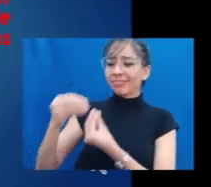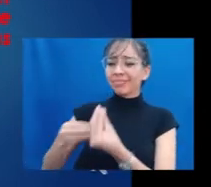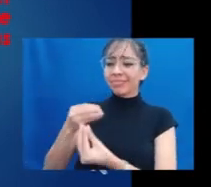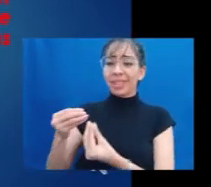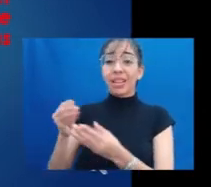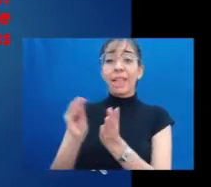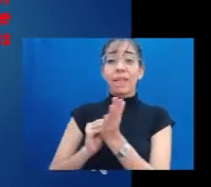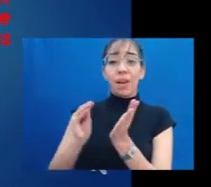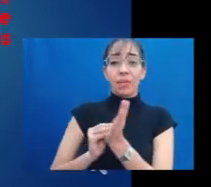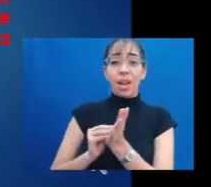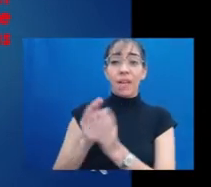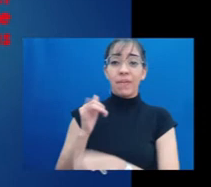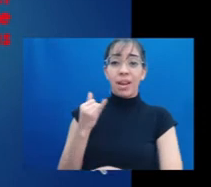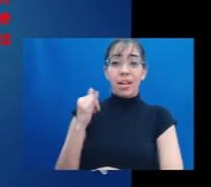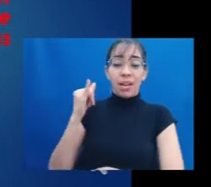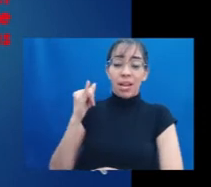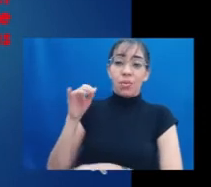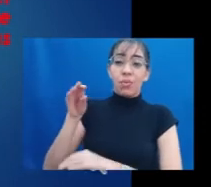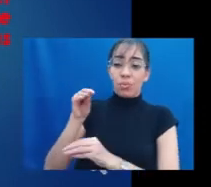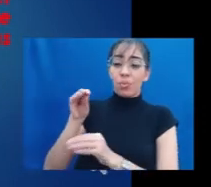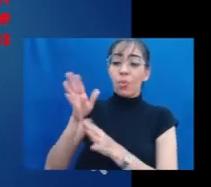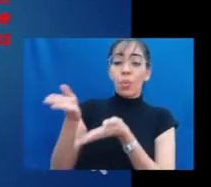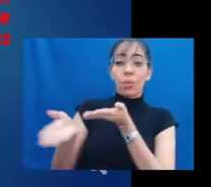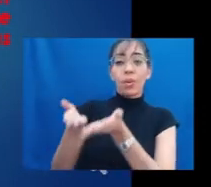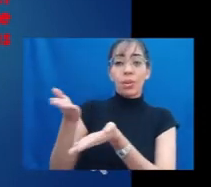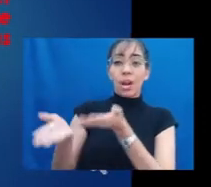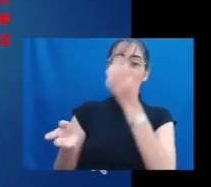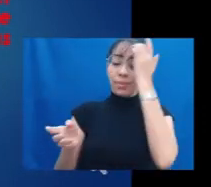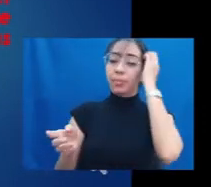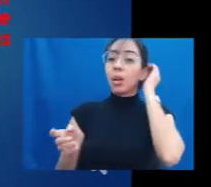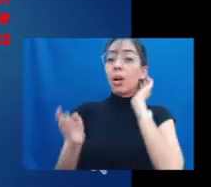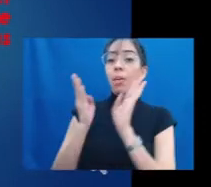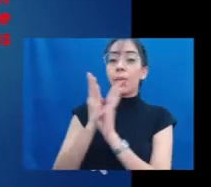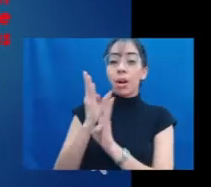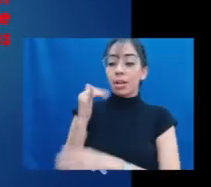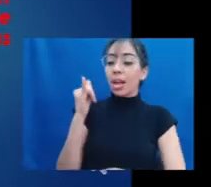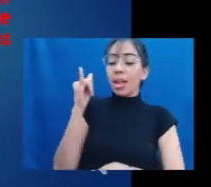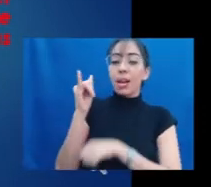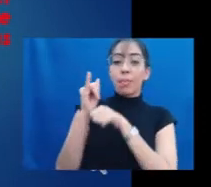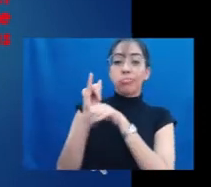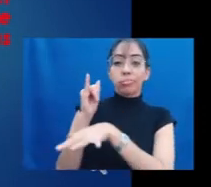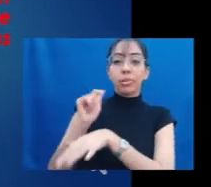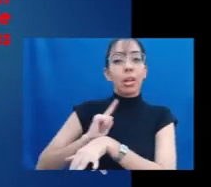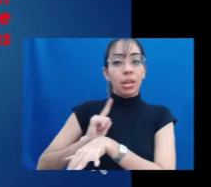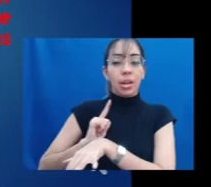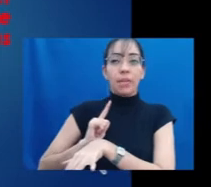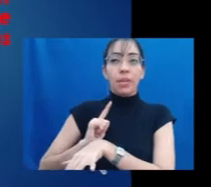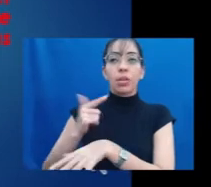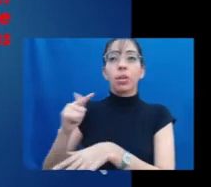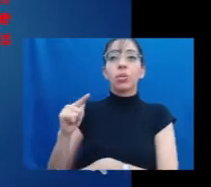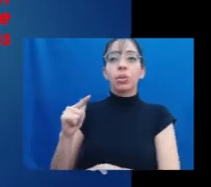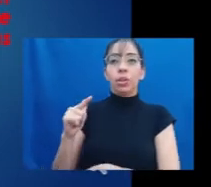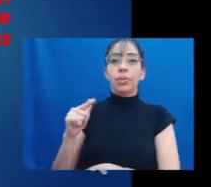sendo realizado e que, além de tudo, faltava o aterramento elétrico. Lembre-se que a gente comentou que o que originou, né, a explosão foi uma